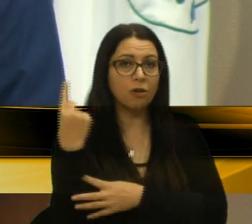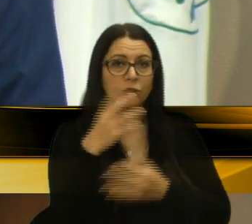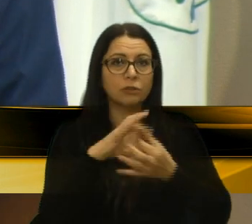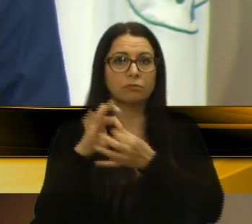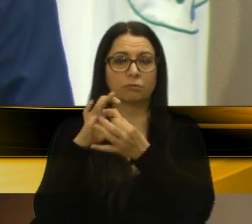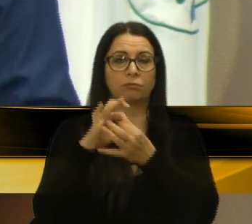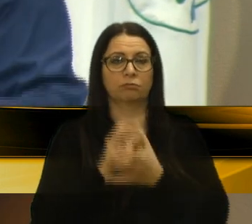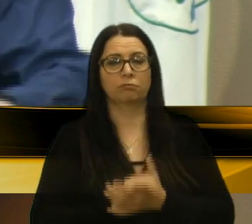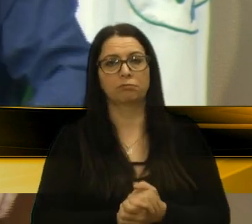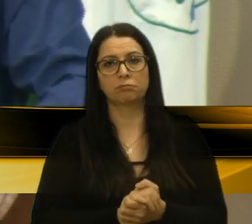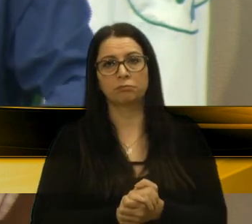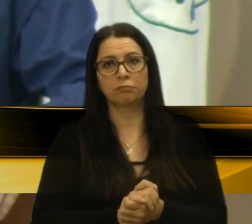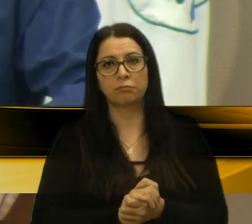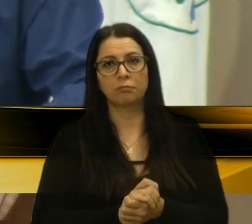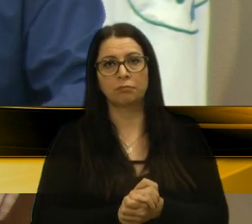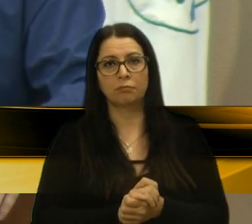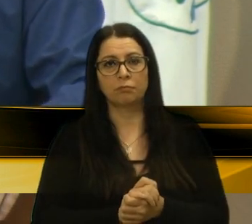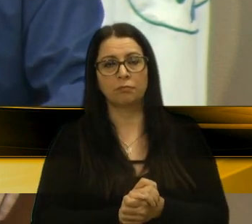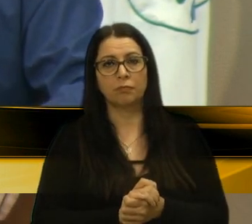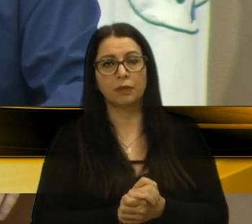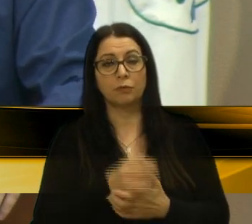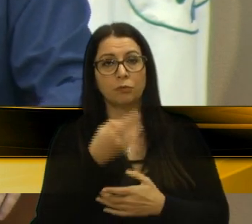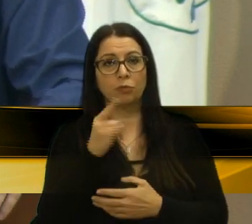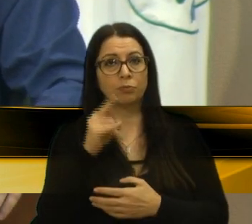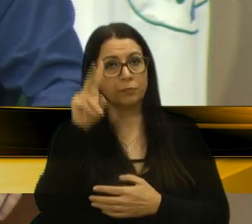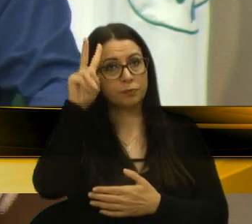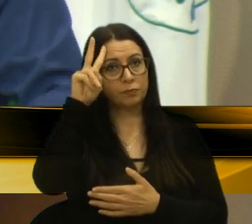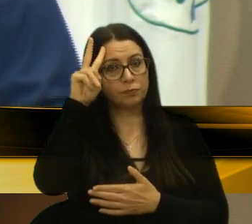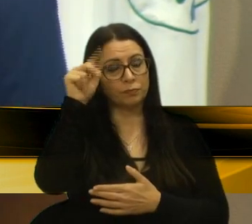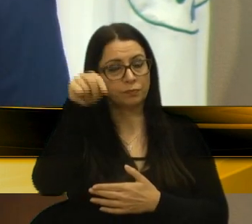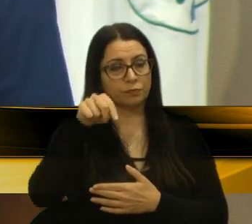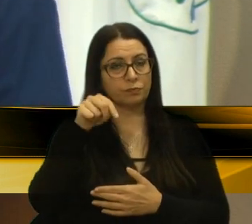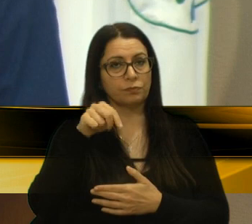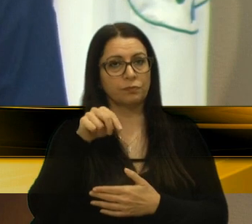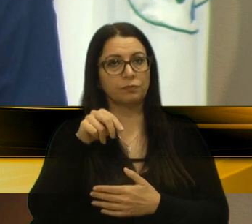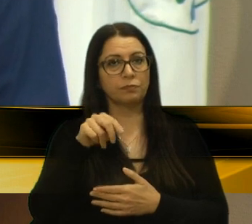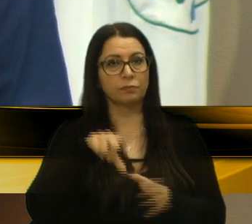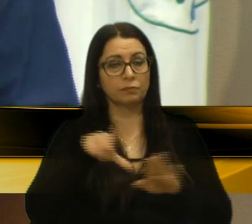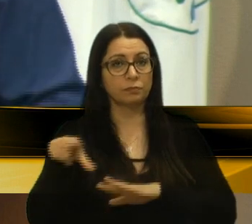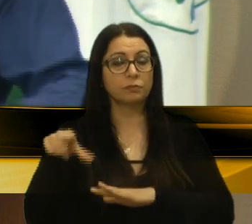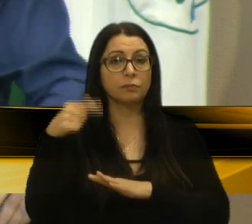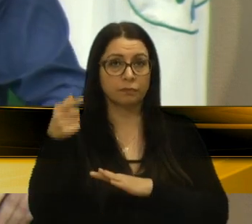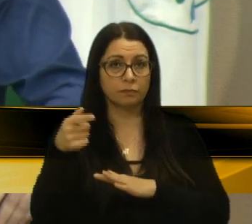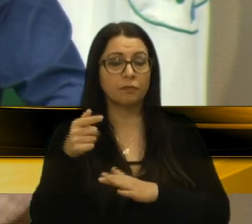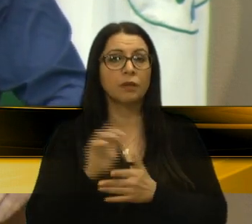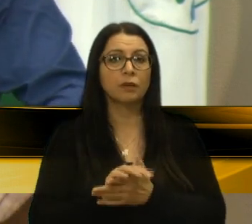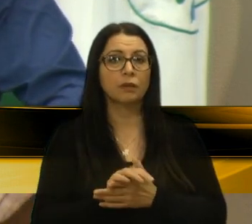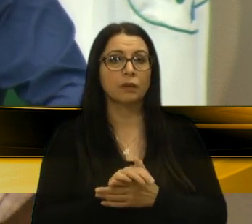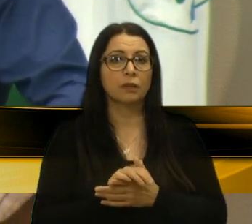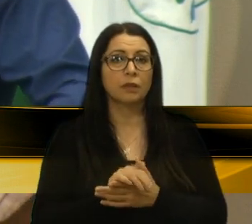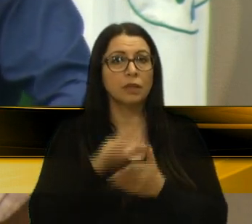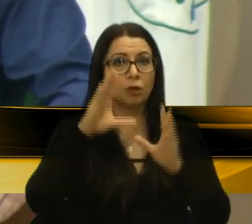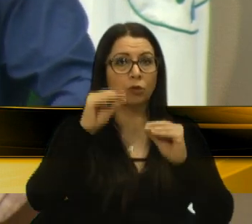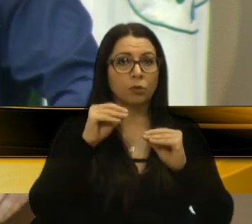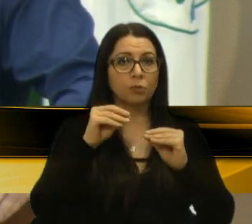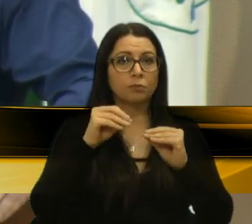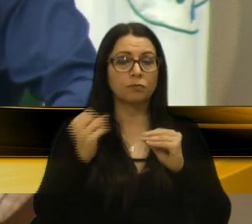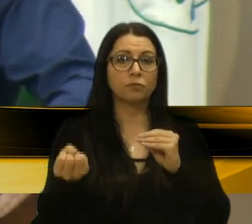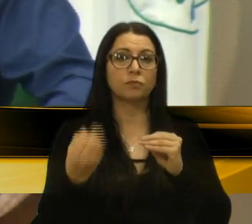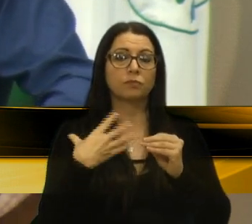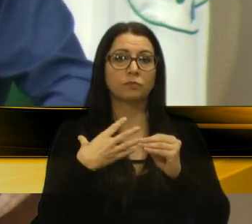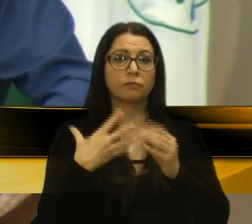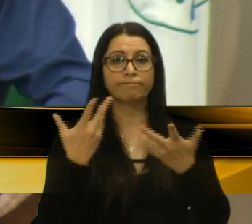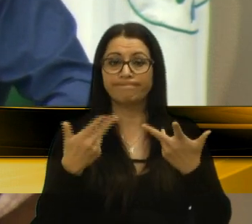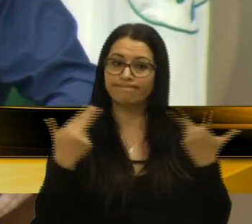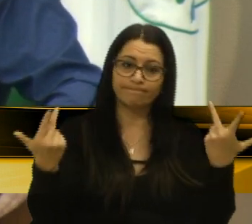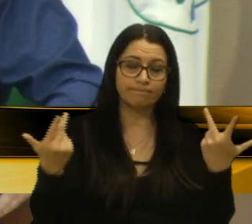maior. Porém, na última segunda-feira agora, dessa semana, durante a noite, recebemos um balde